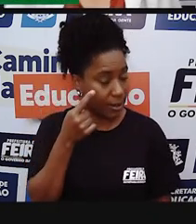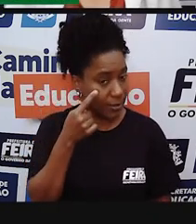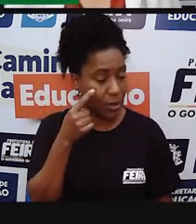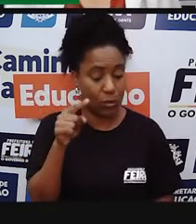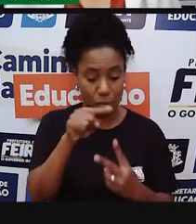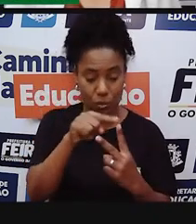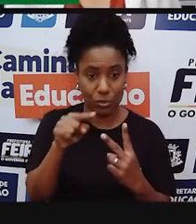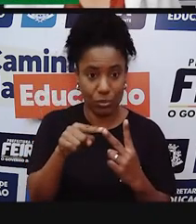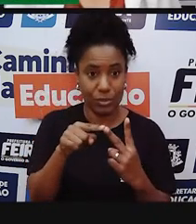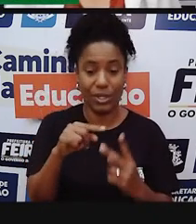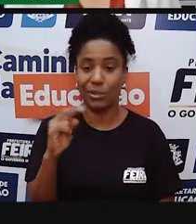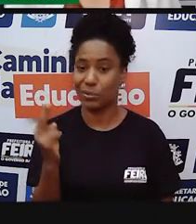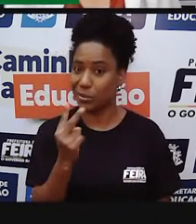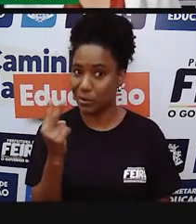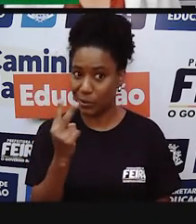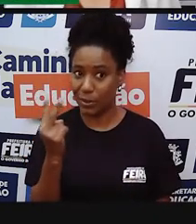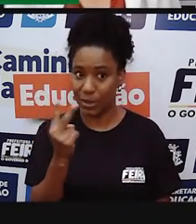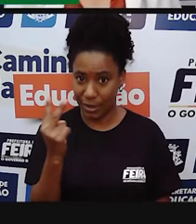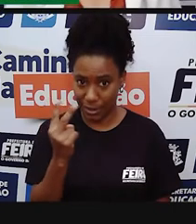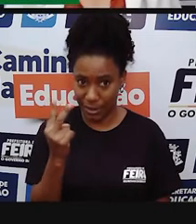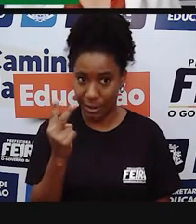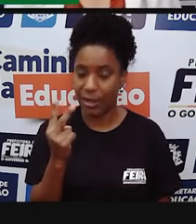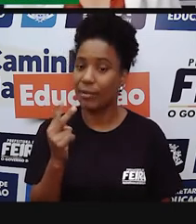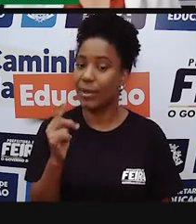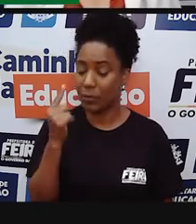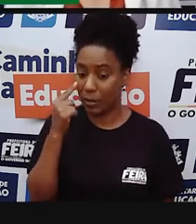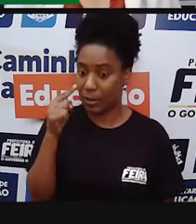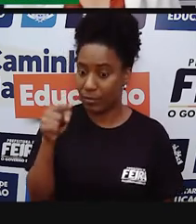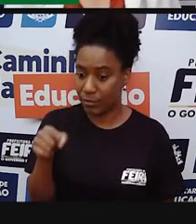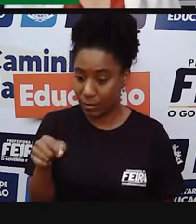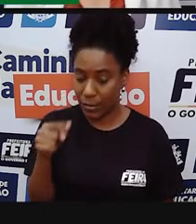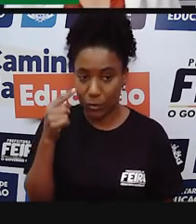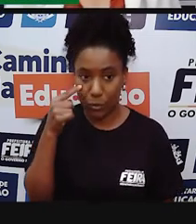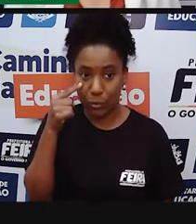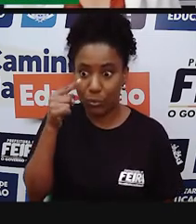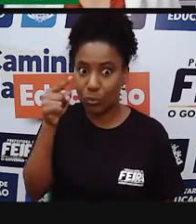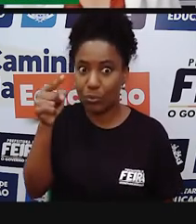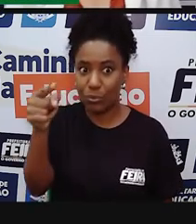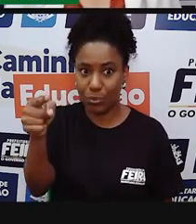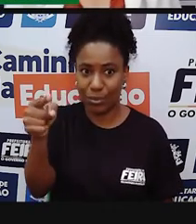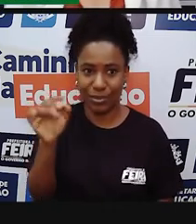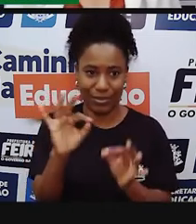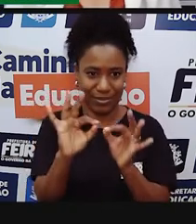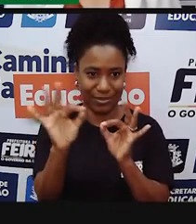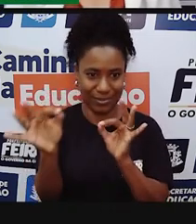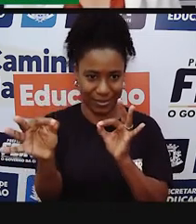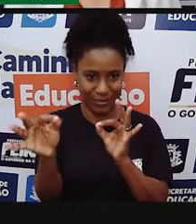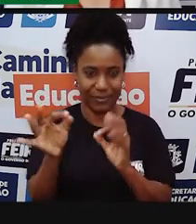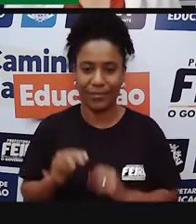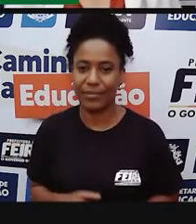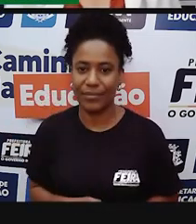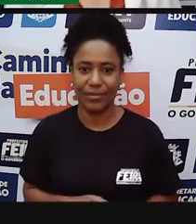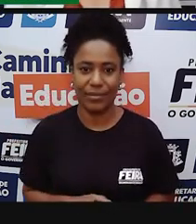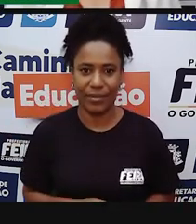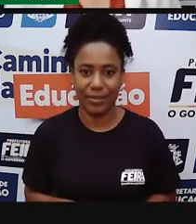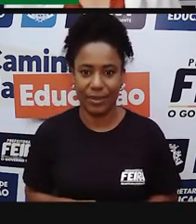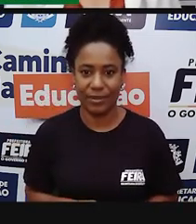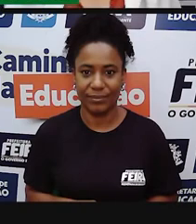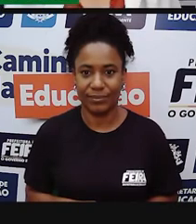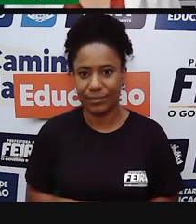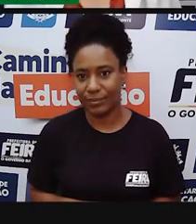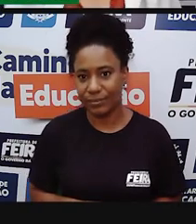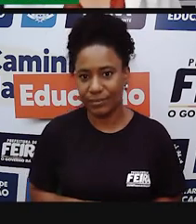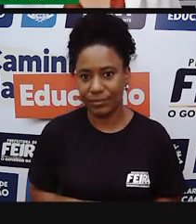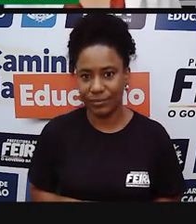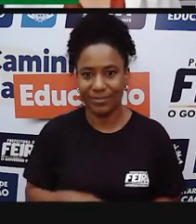perto e o gás quando está longe OK agora vamos para os rins e vamos agora eu tenho o